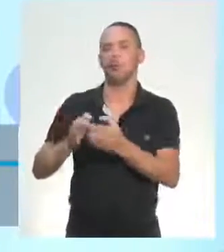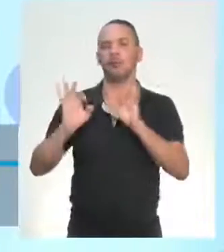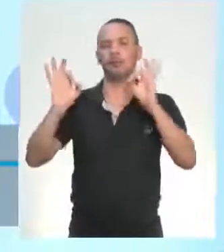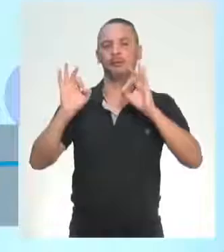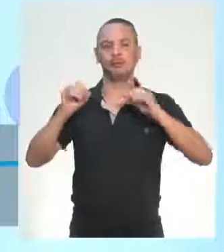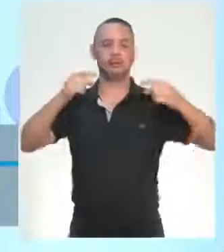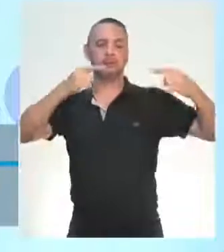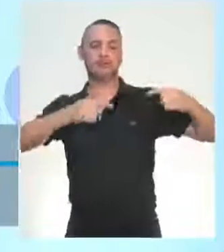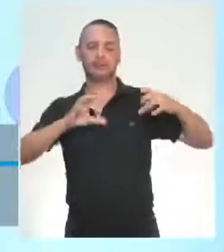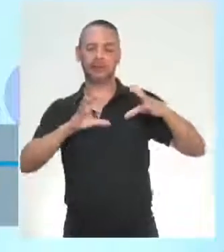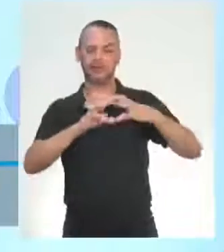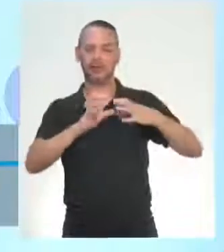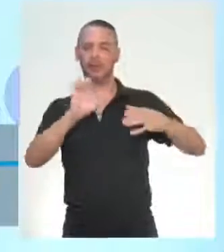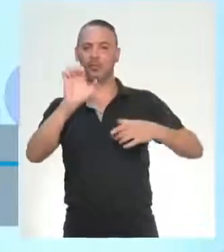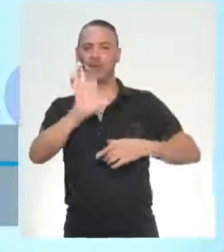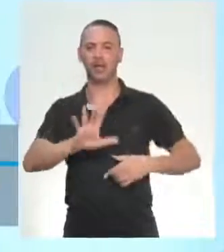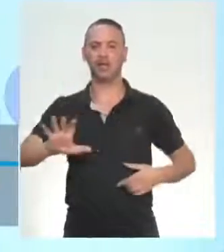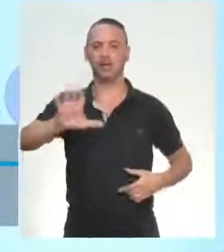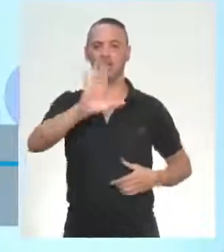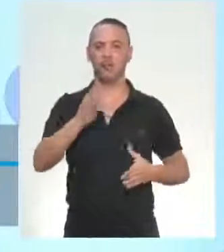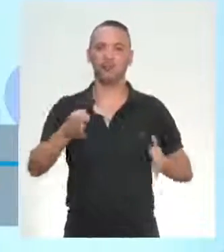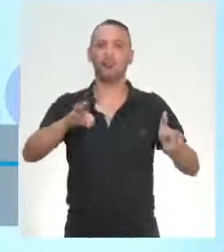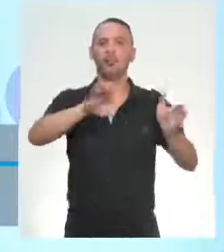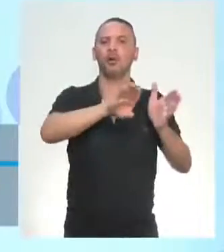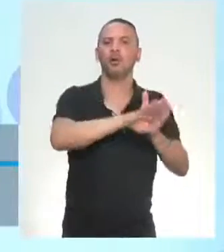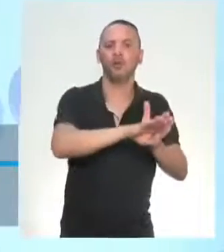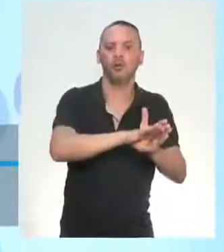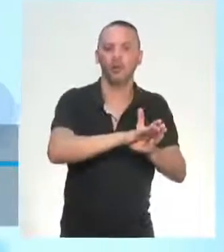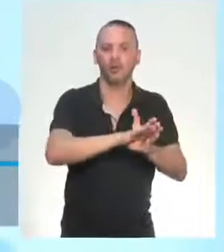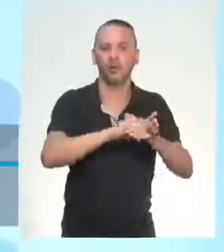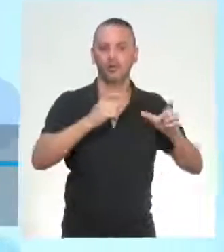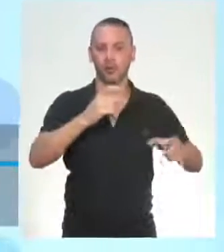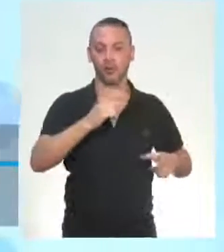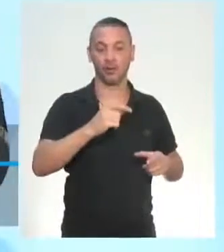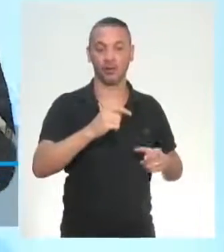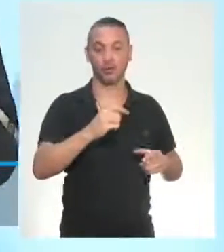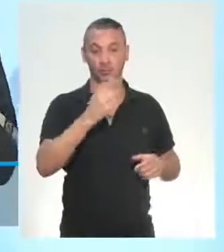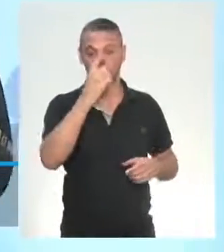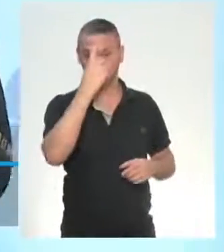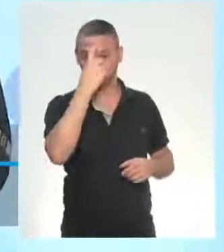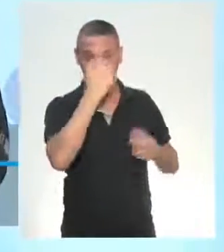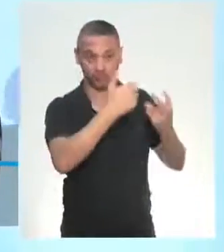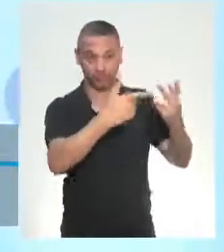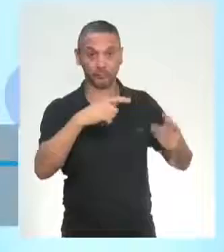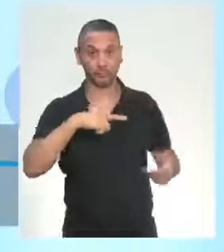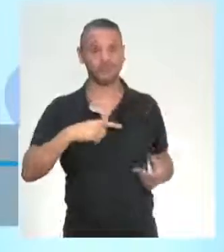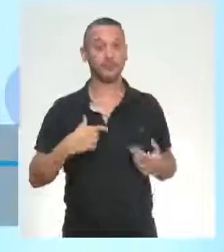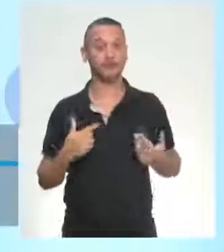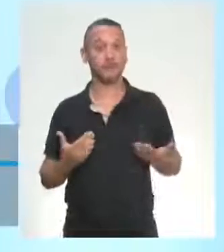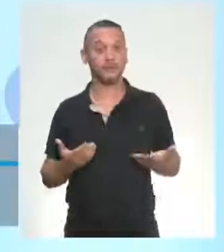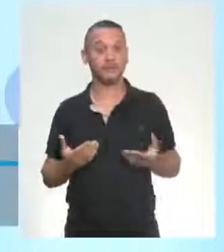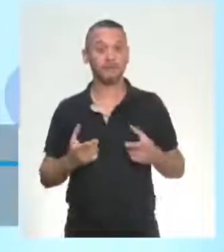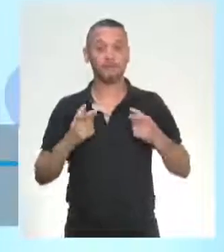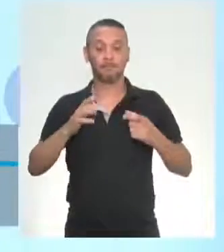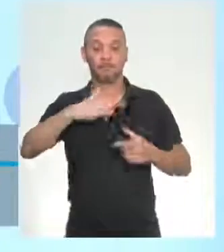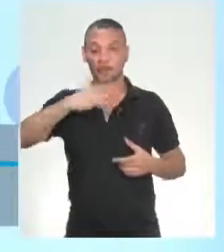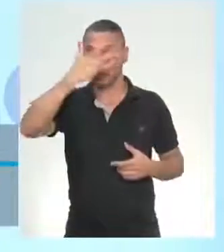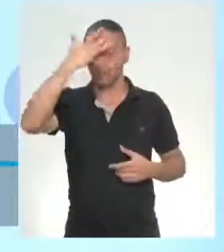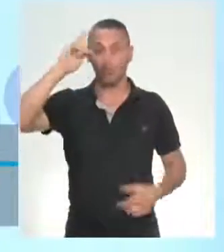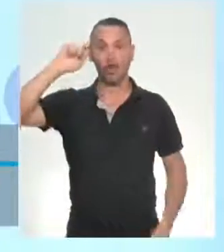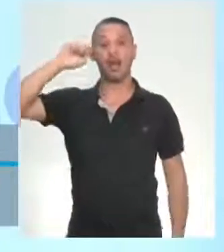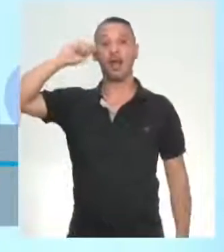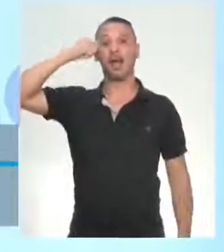dos europeus para chegarem nas Índias, mas olha que os